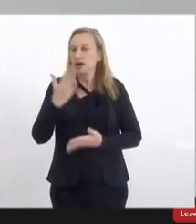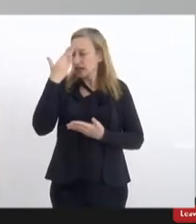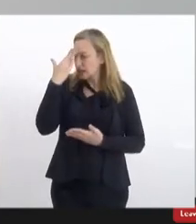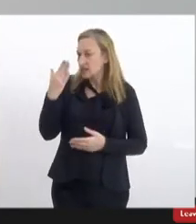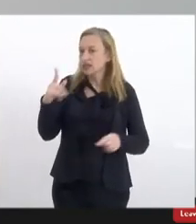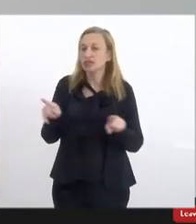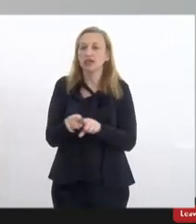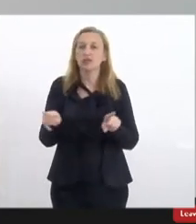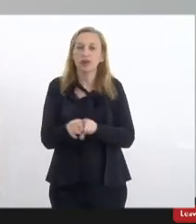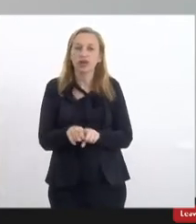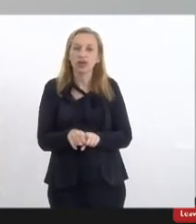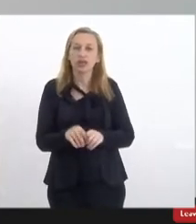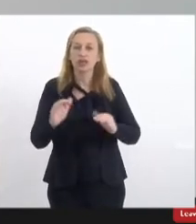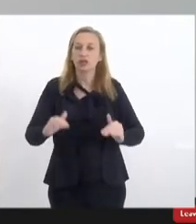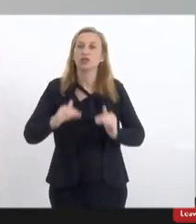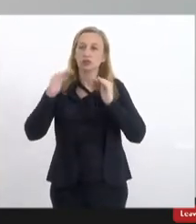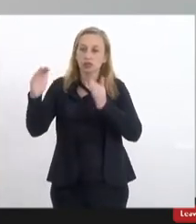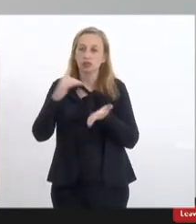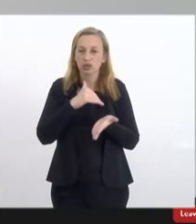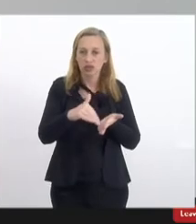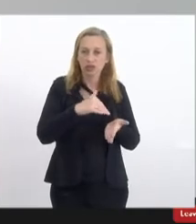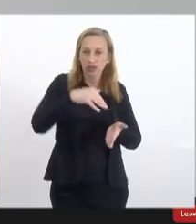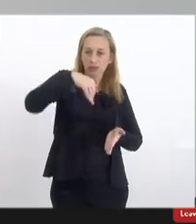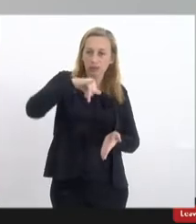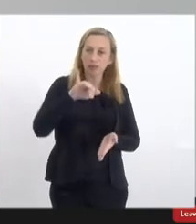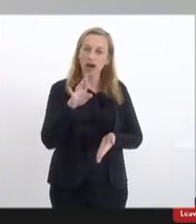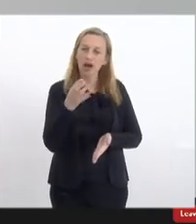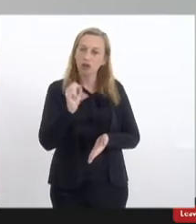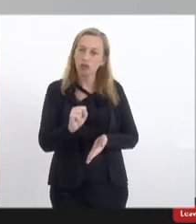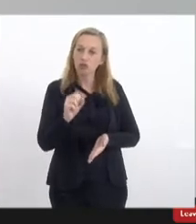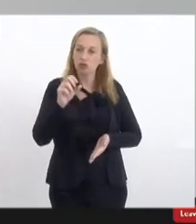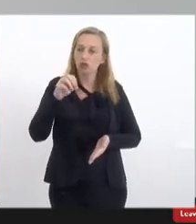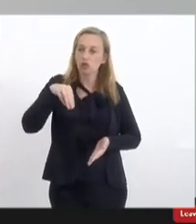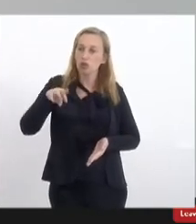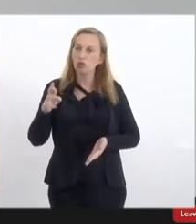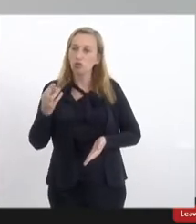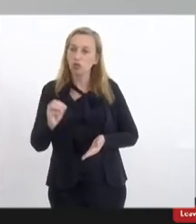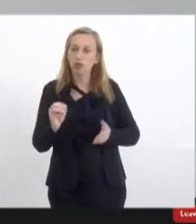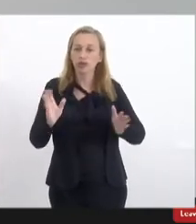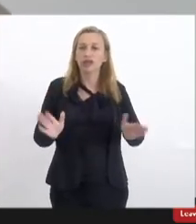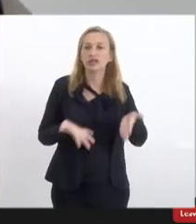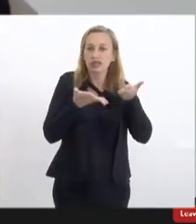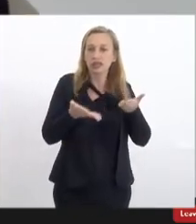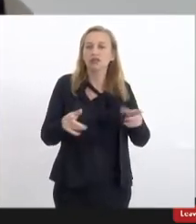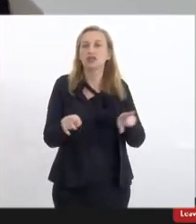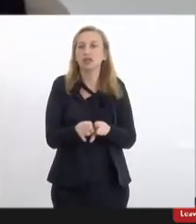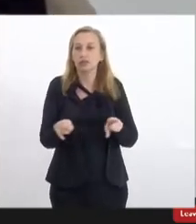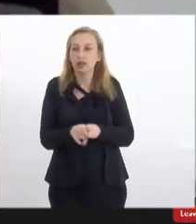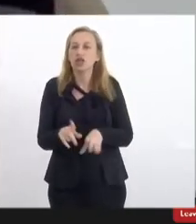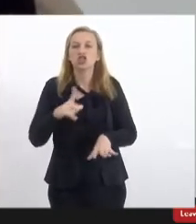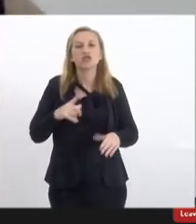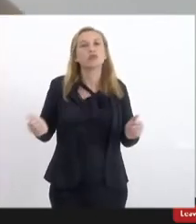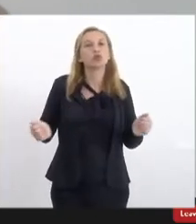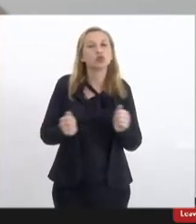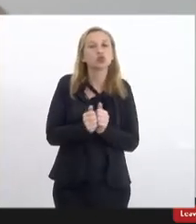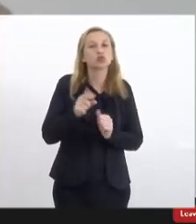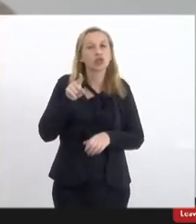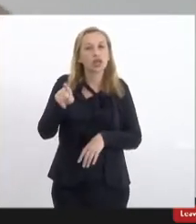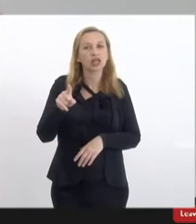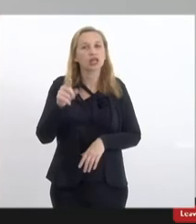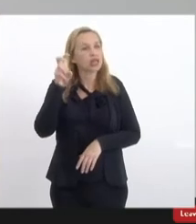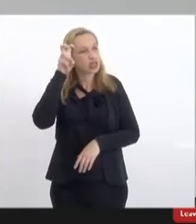aqui ao subsecretário Marcos Moura pela iniciativa. Nós estivemos juntos ali também